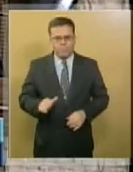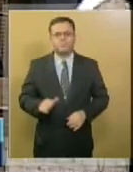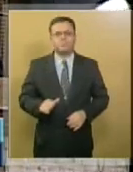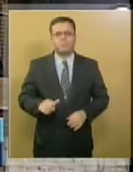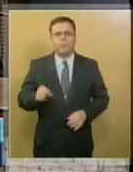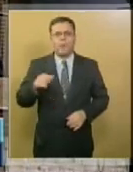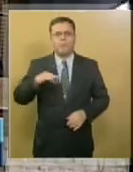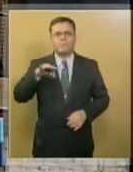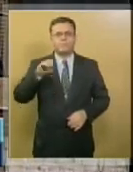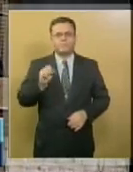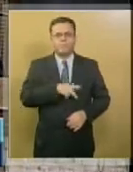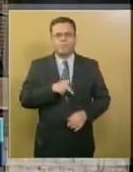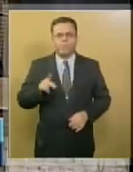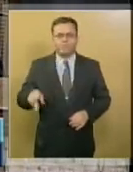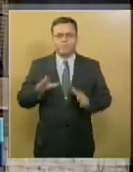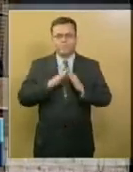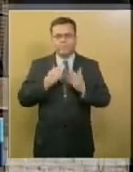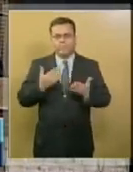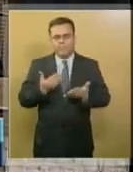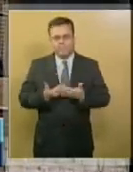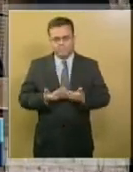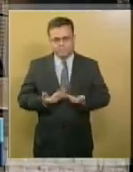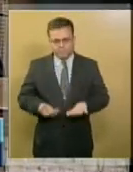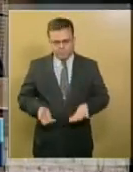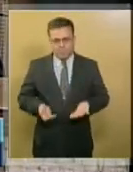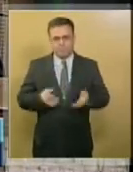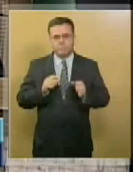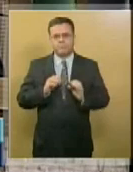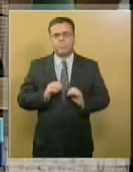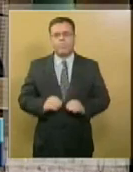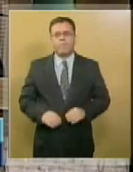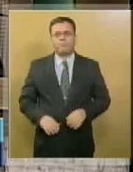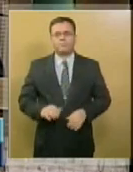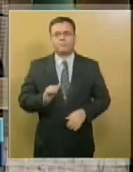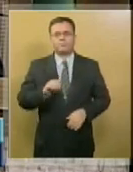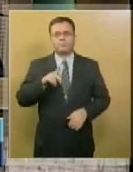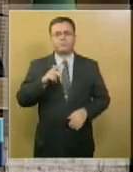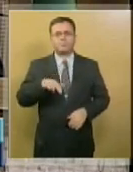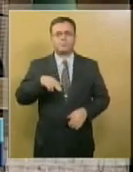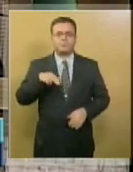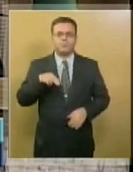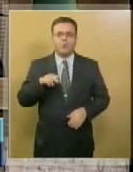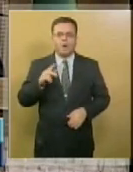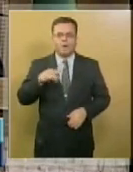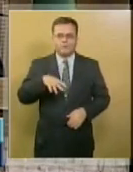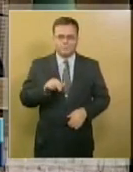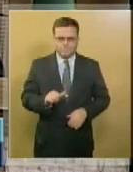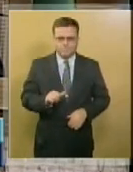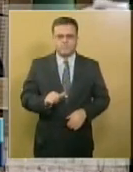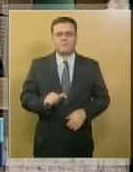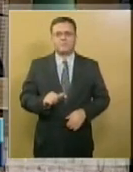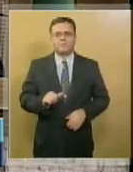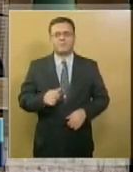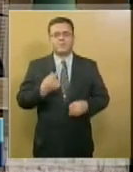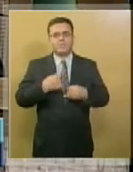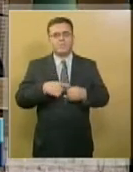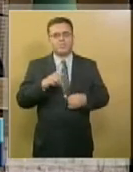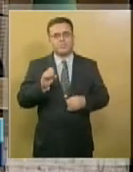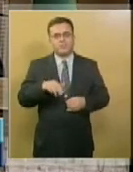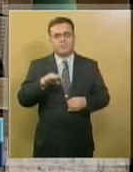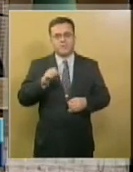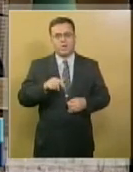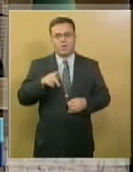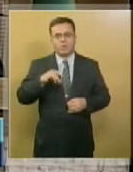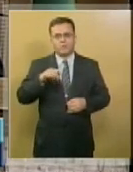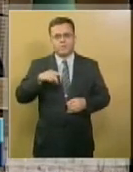Santos, professora do ensino fundamental na escola Adelso Silveira Lima, em Santa Luzia do Itaí, por ter